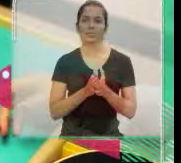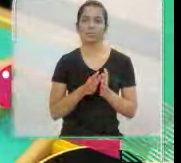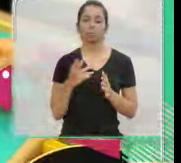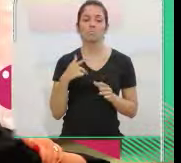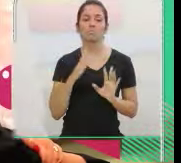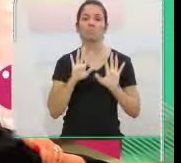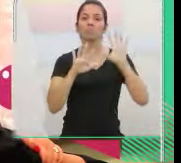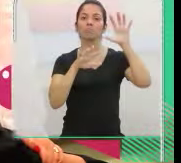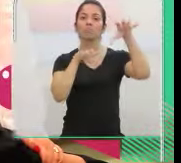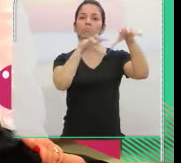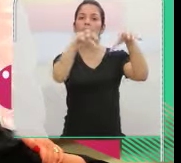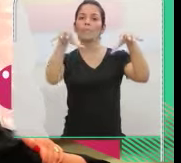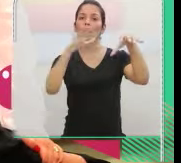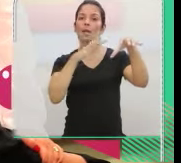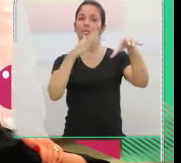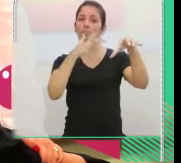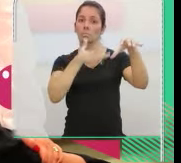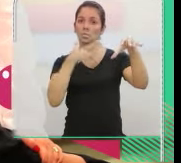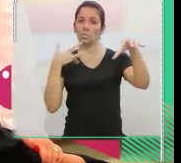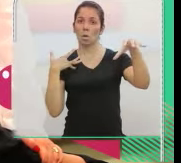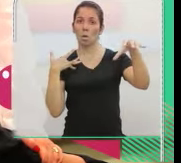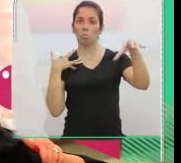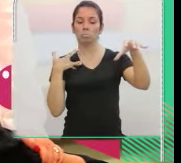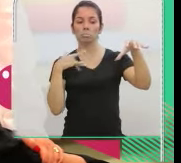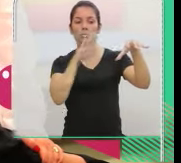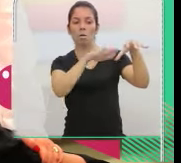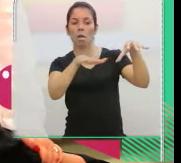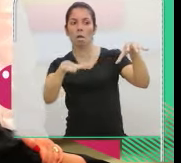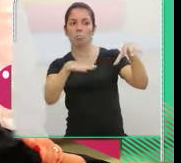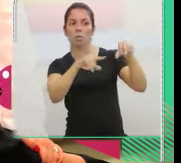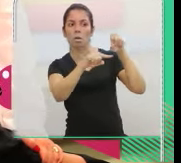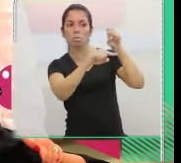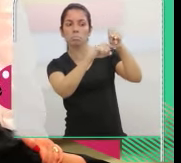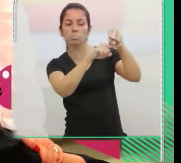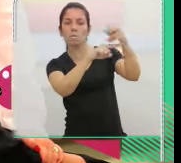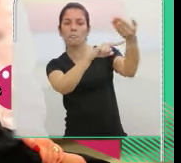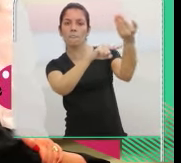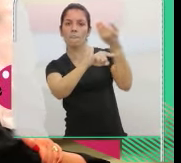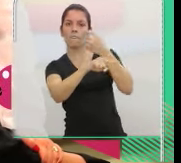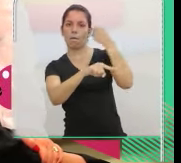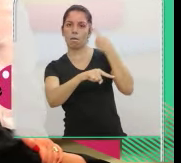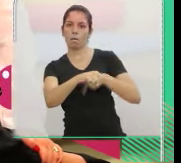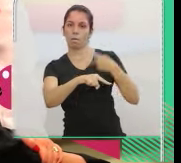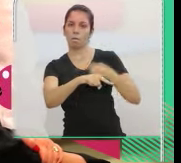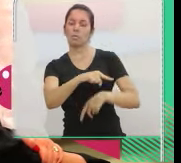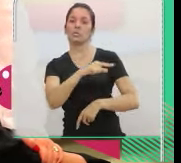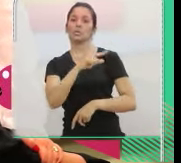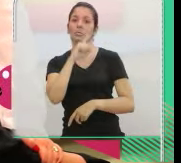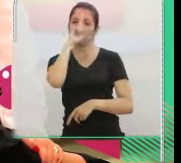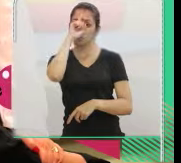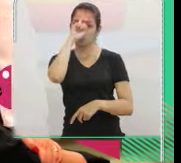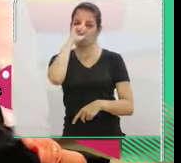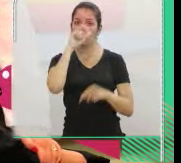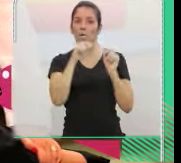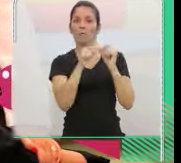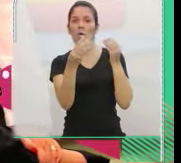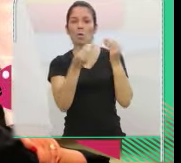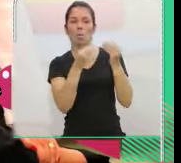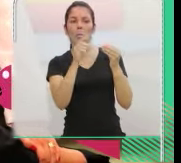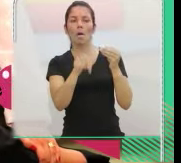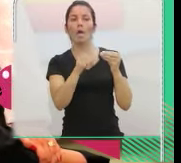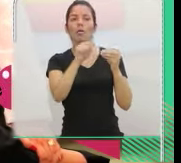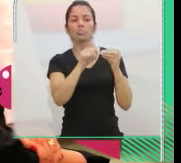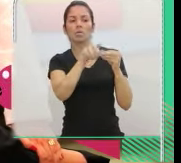As unidades de saúde encaminham as crianças para cá. E isso é feito através da